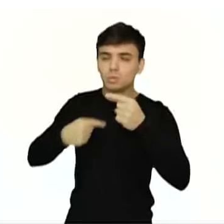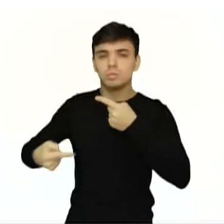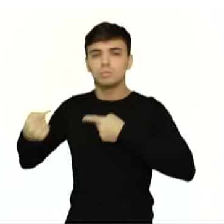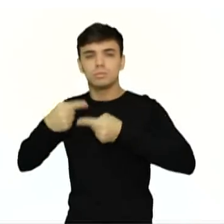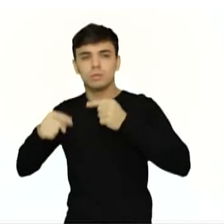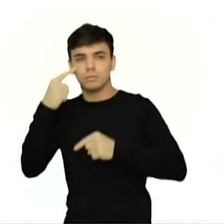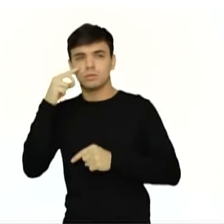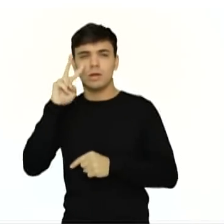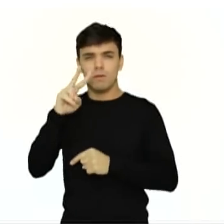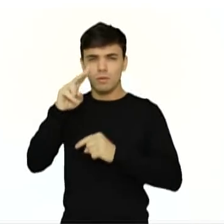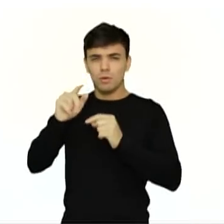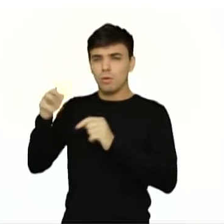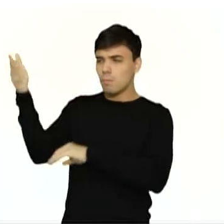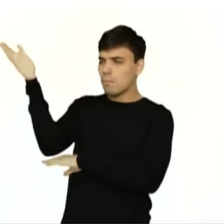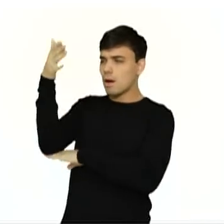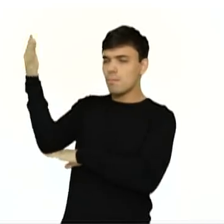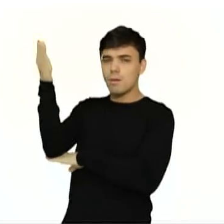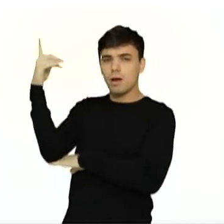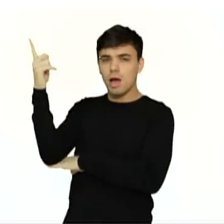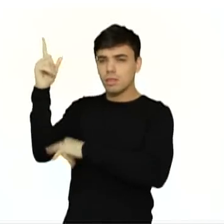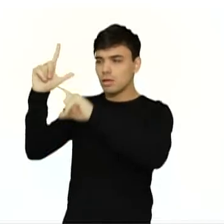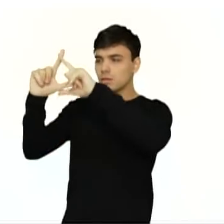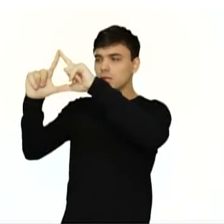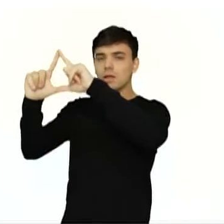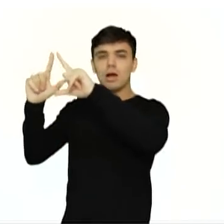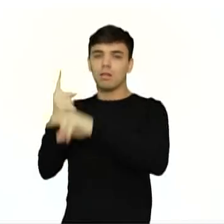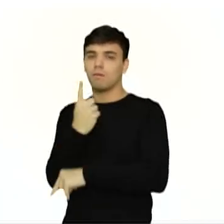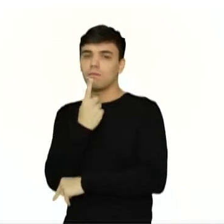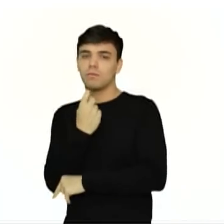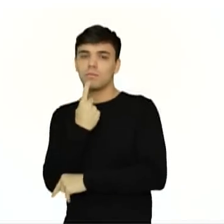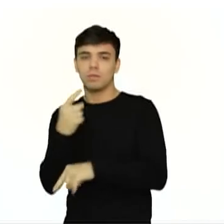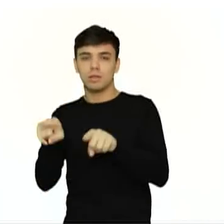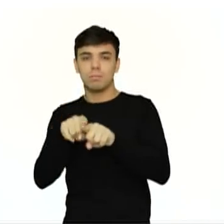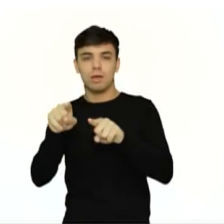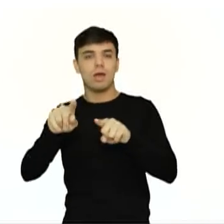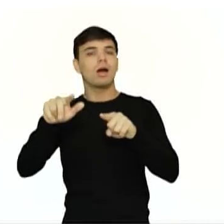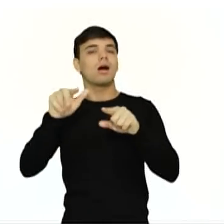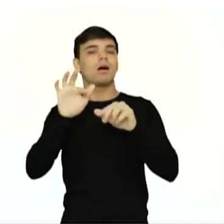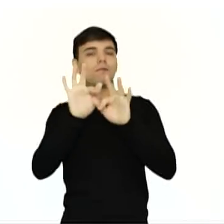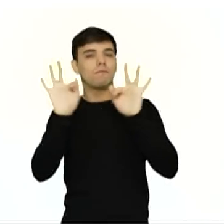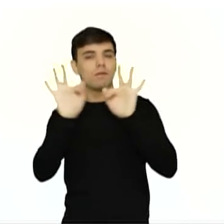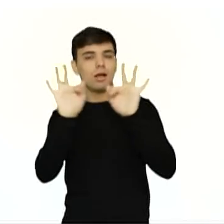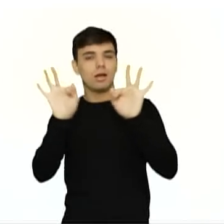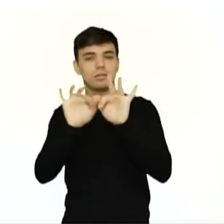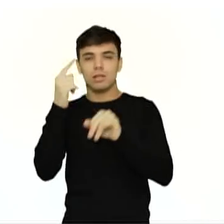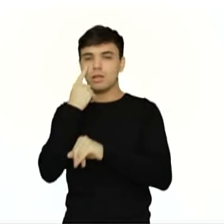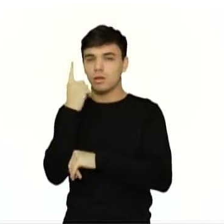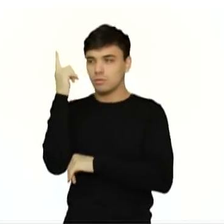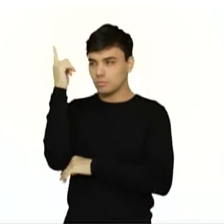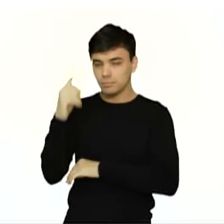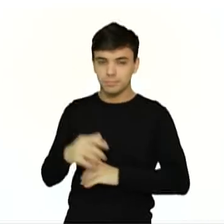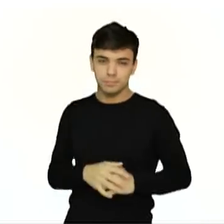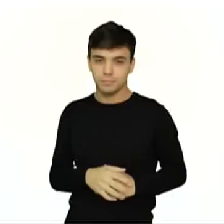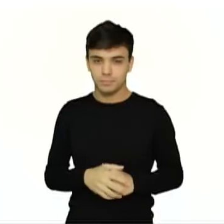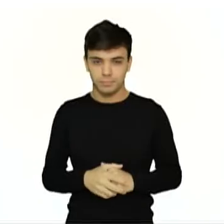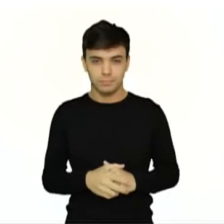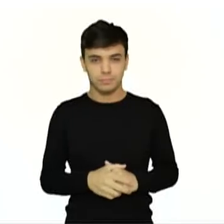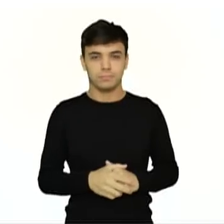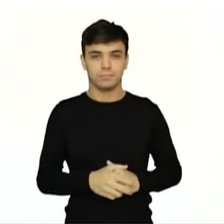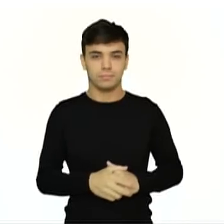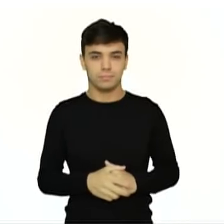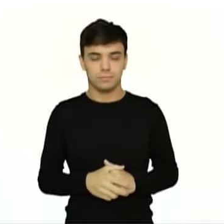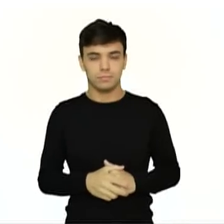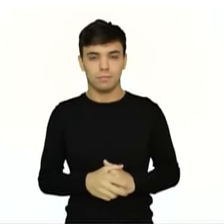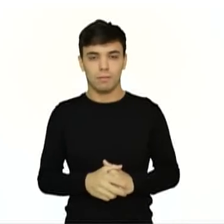essa bandeirinha com esse triângulo vermelho? Essa frase em latim, libertas quaesera tamen.